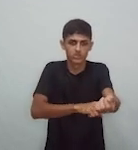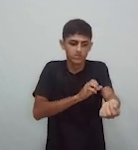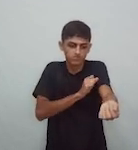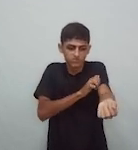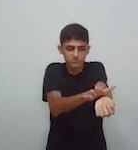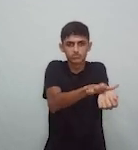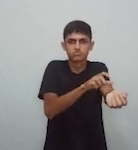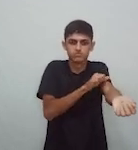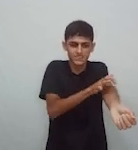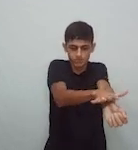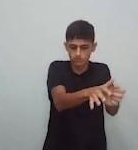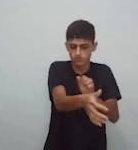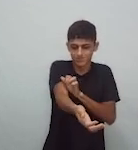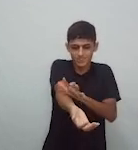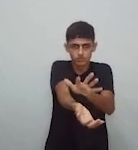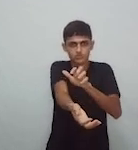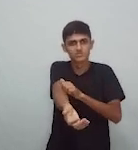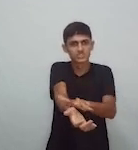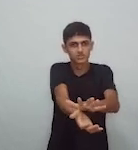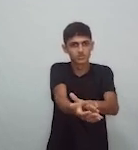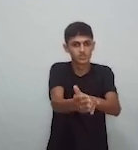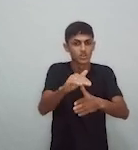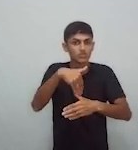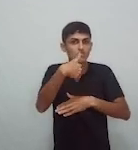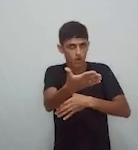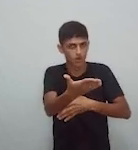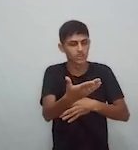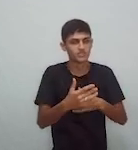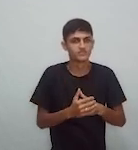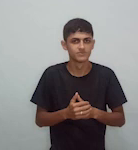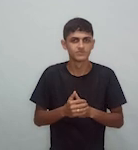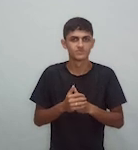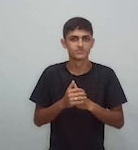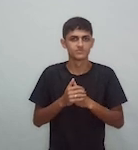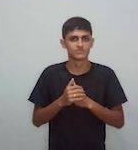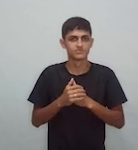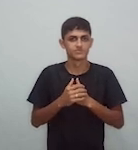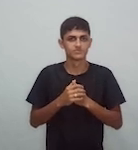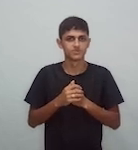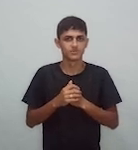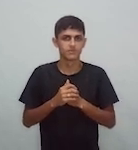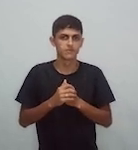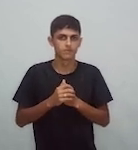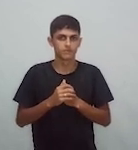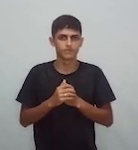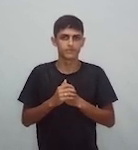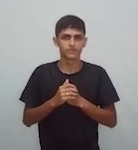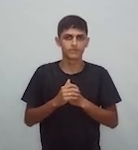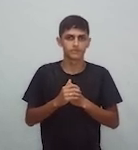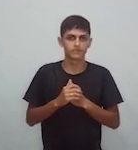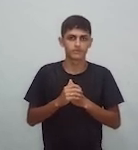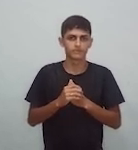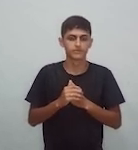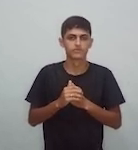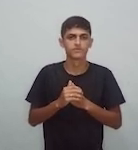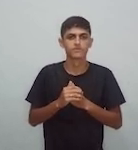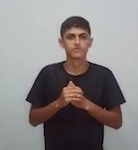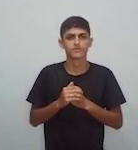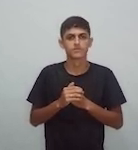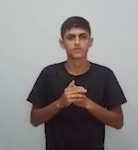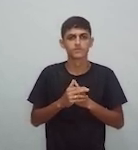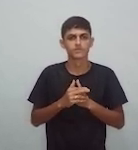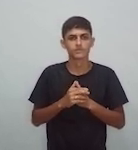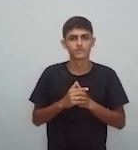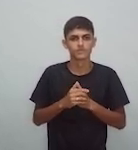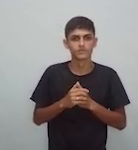dos dendritos. Então, a informação que está nessa célula vai sair dos dendritos e passar para o axônio. Então,